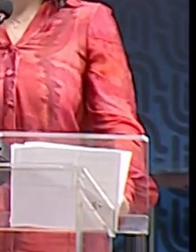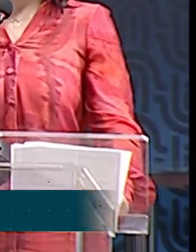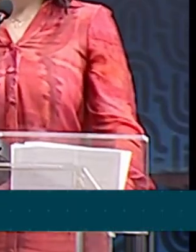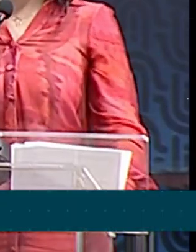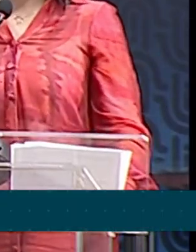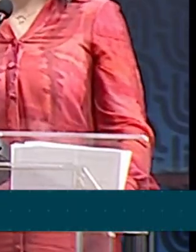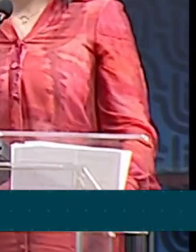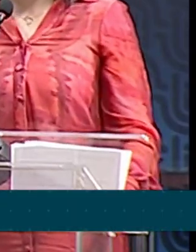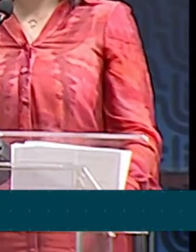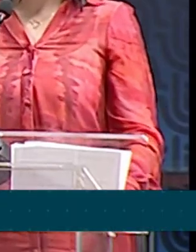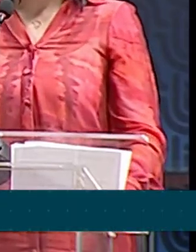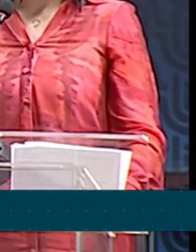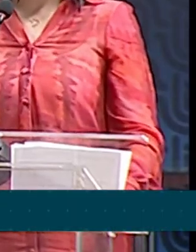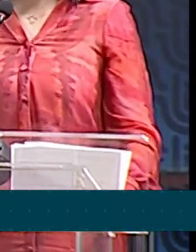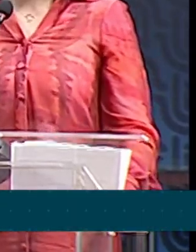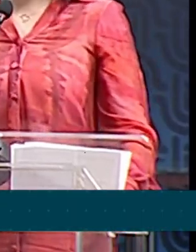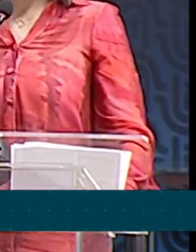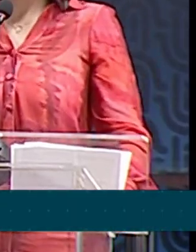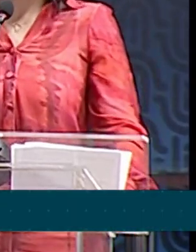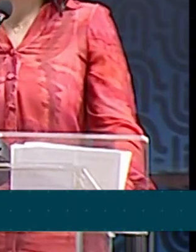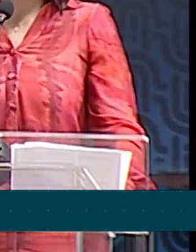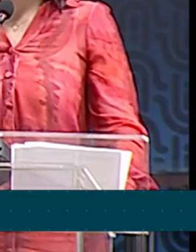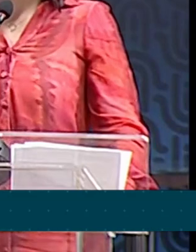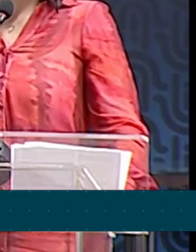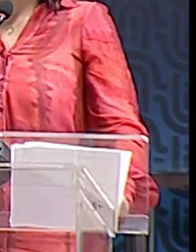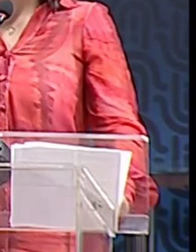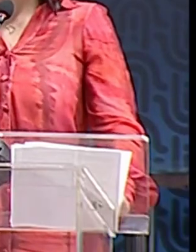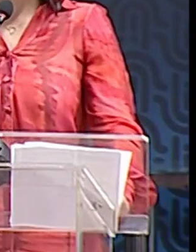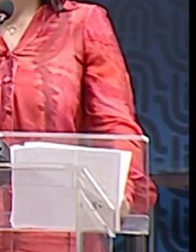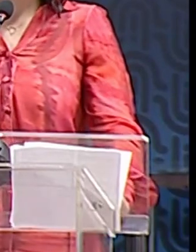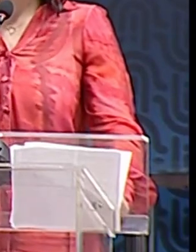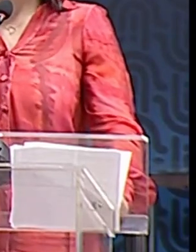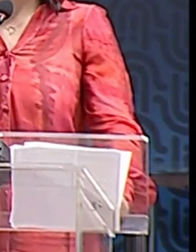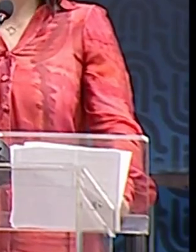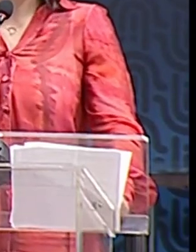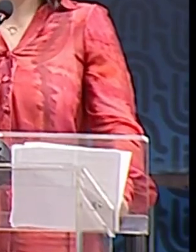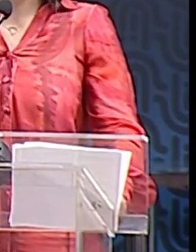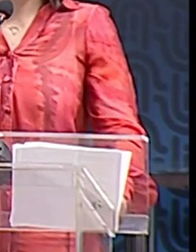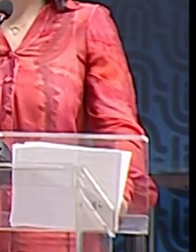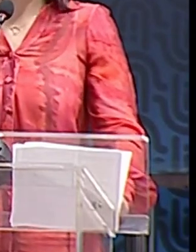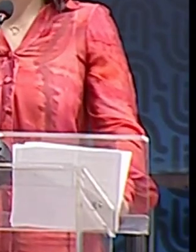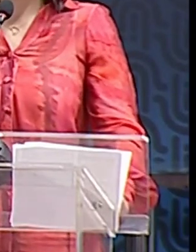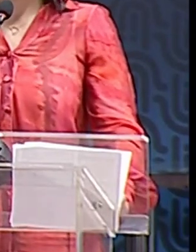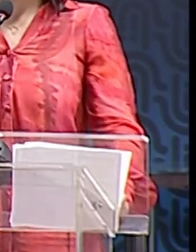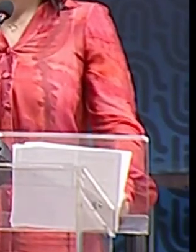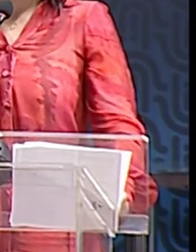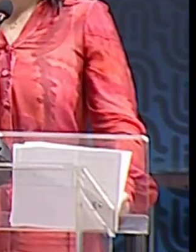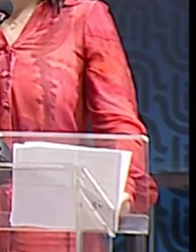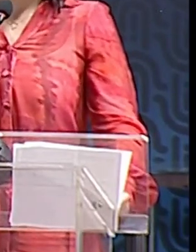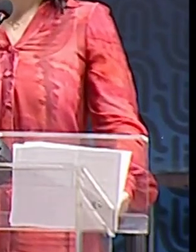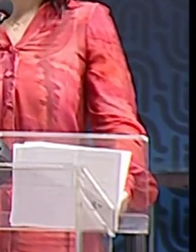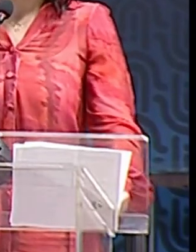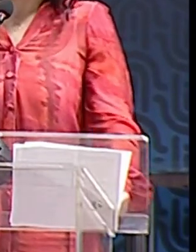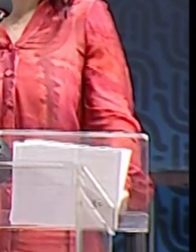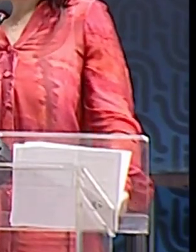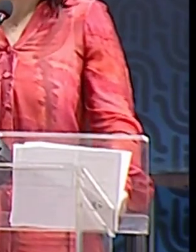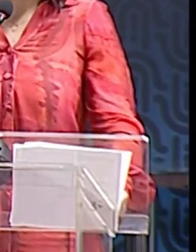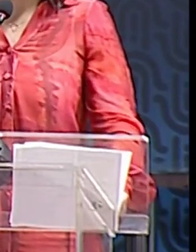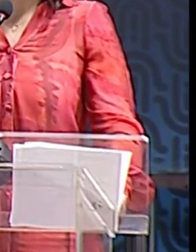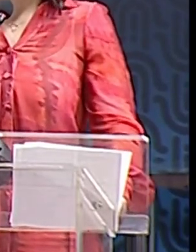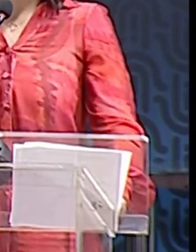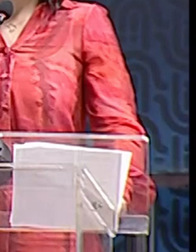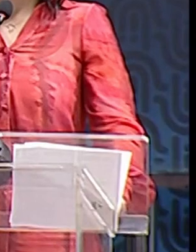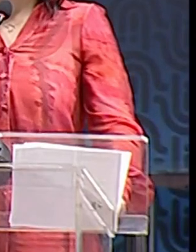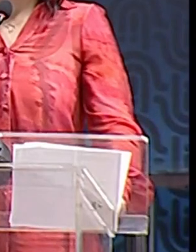não é substituir o Estado, mas somar forças para melhorar a qualidade de vida da população. Somente através da